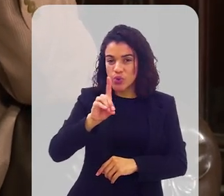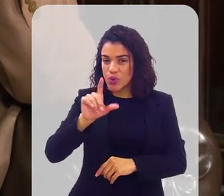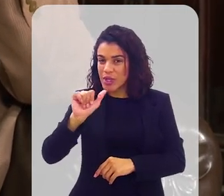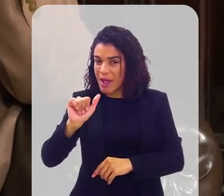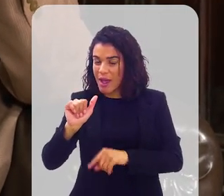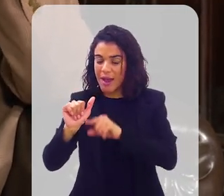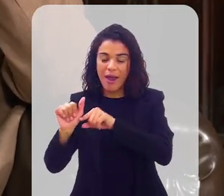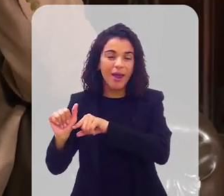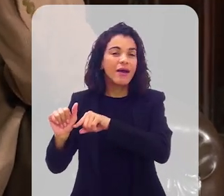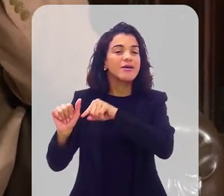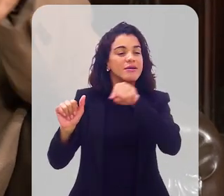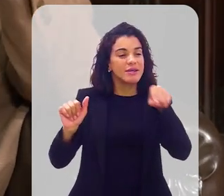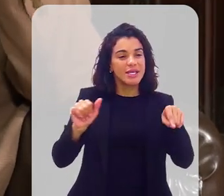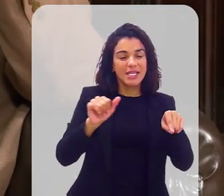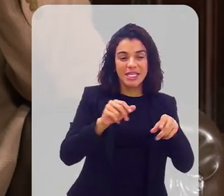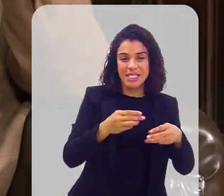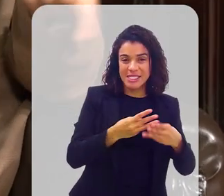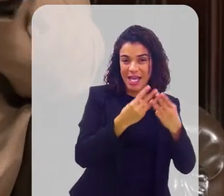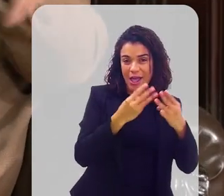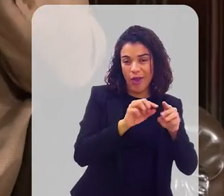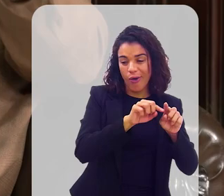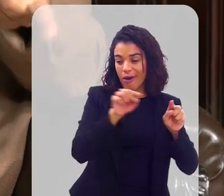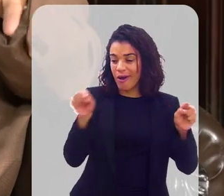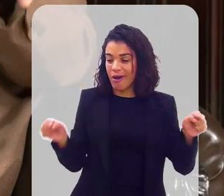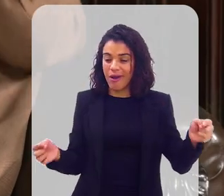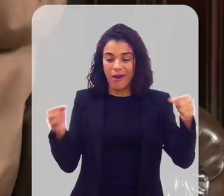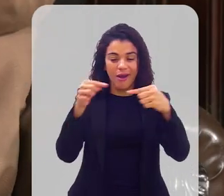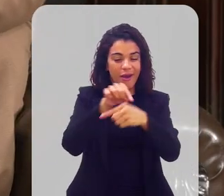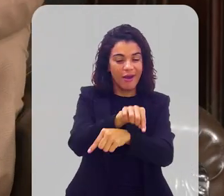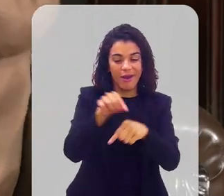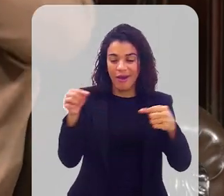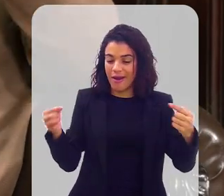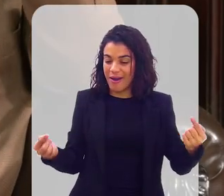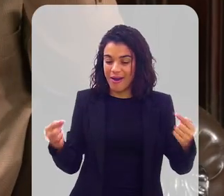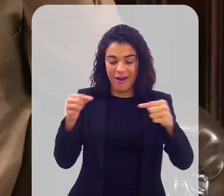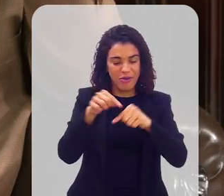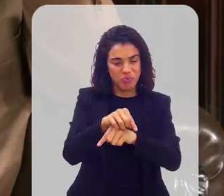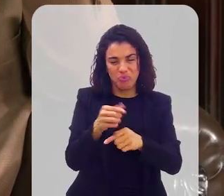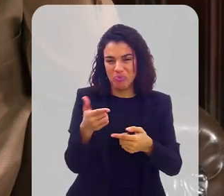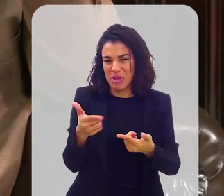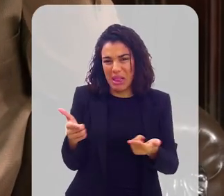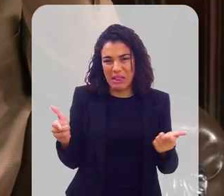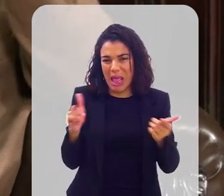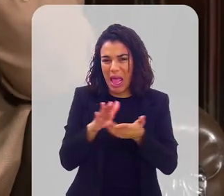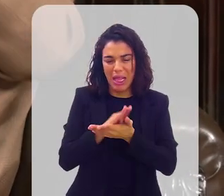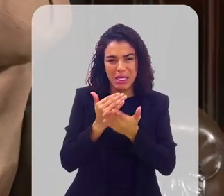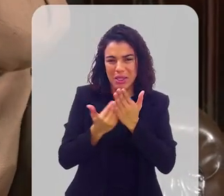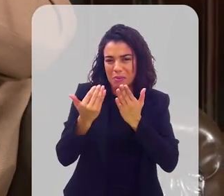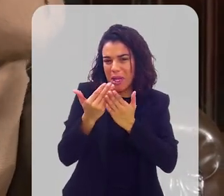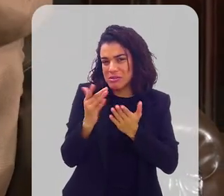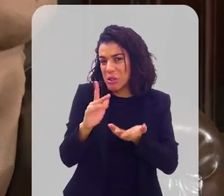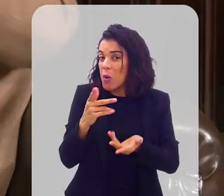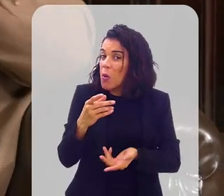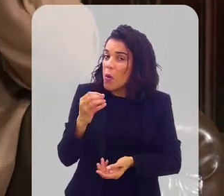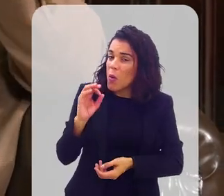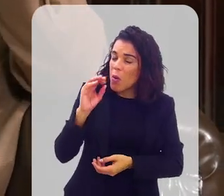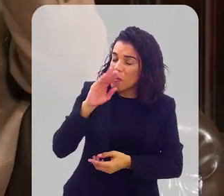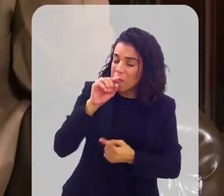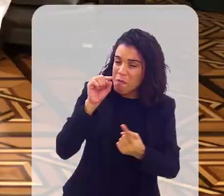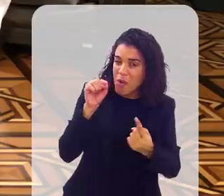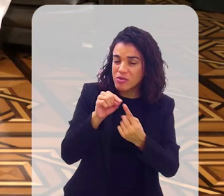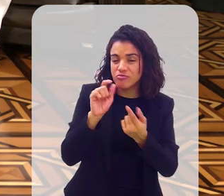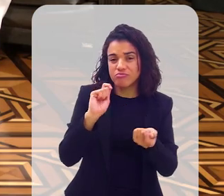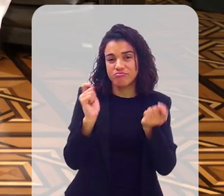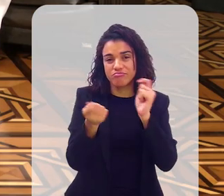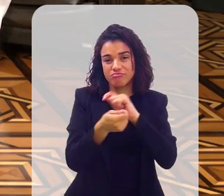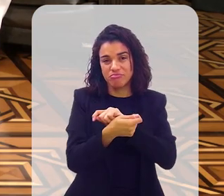tribo de Israel ia para a tribo de Judá. Muita gente da tribo de Judá ia. Não há nada. Você vai onde se adequa aí.